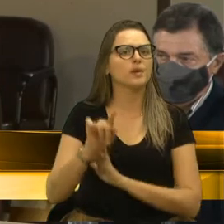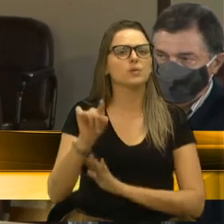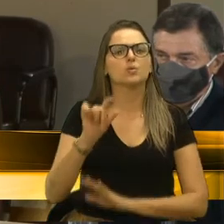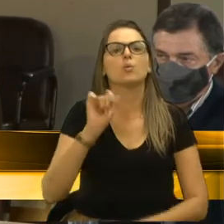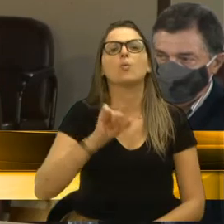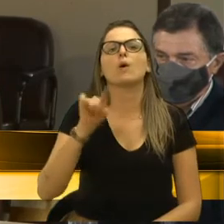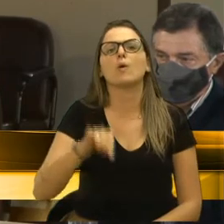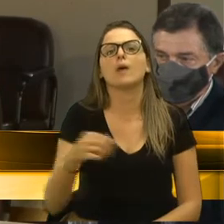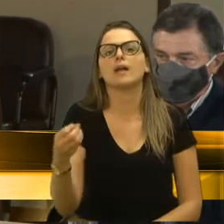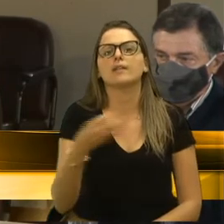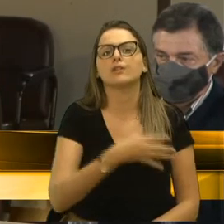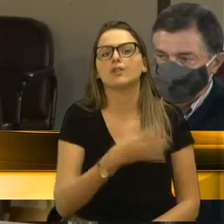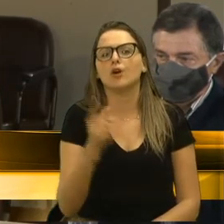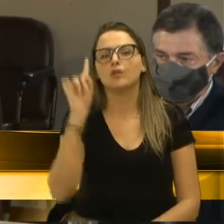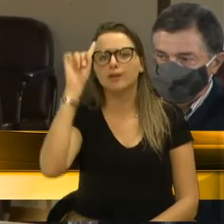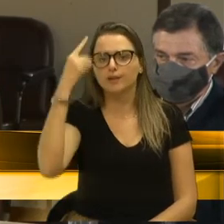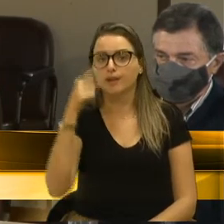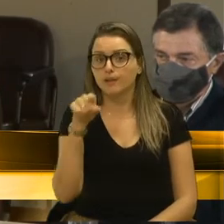que é a saída que a senhora dá?